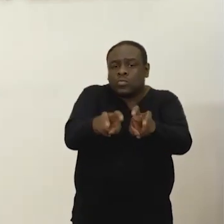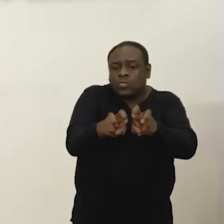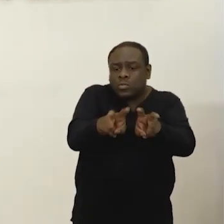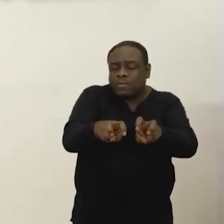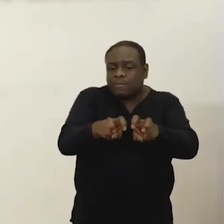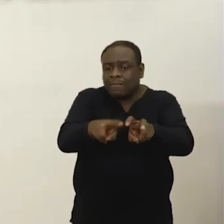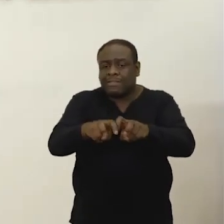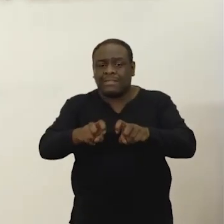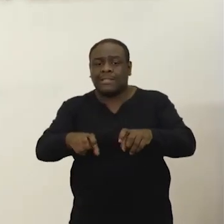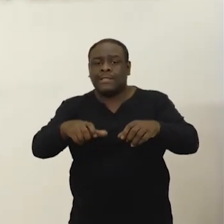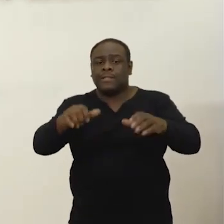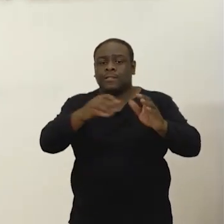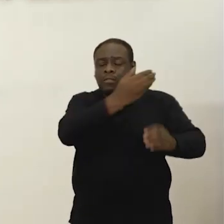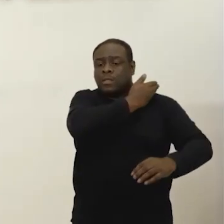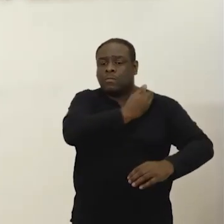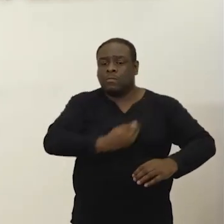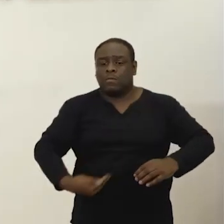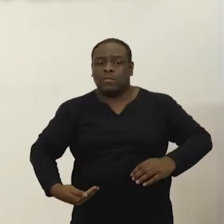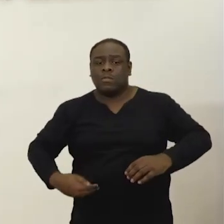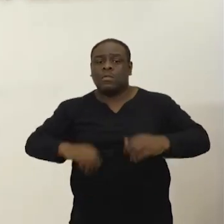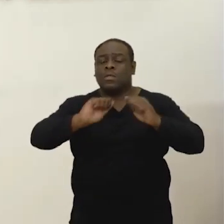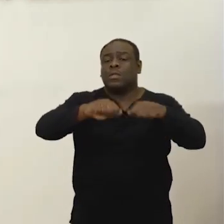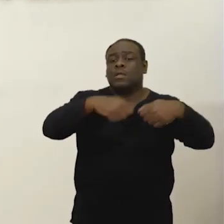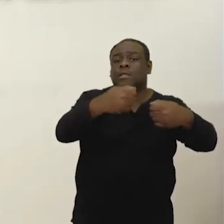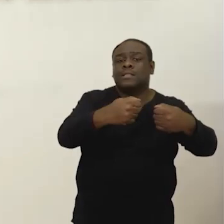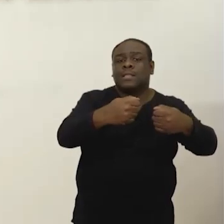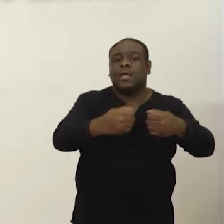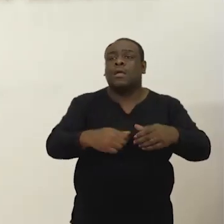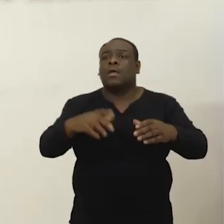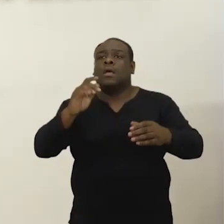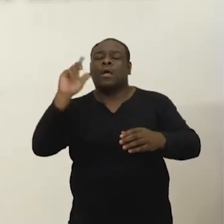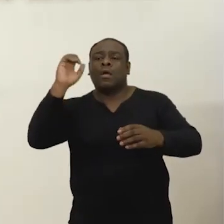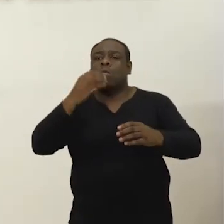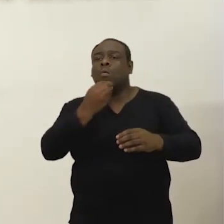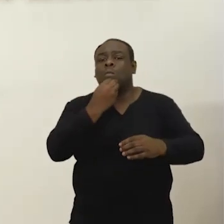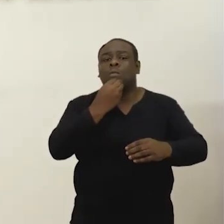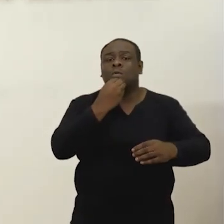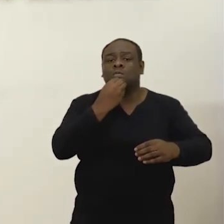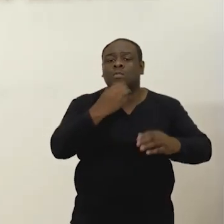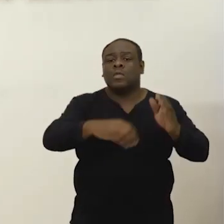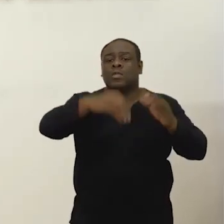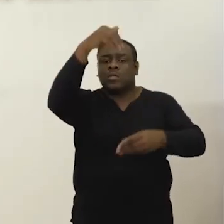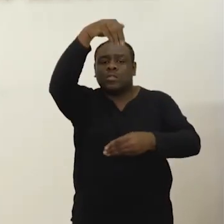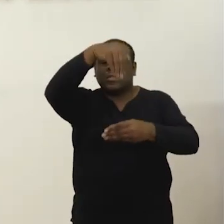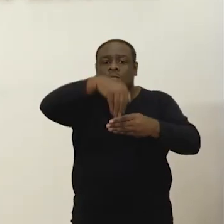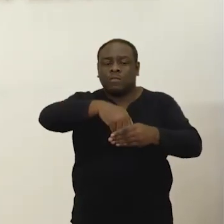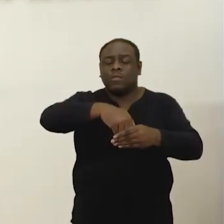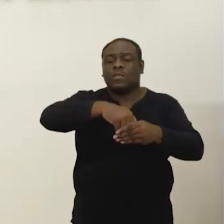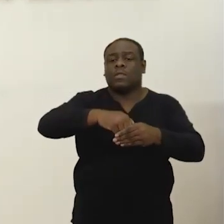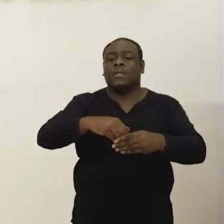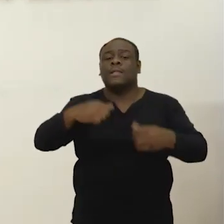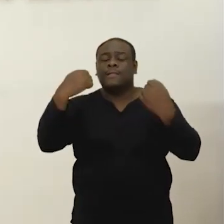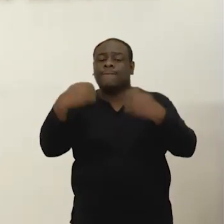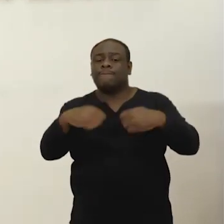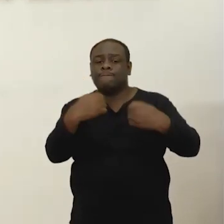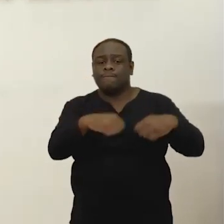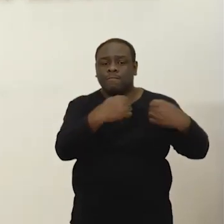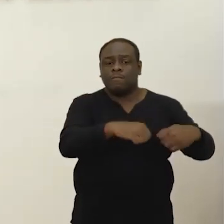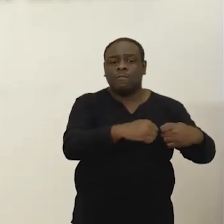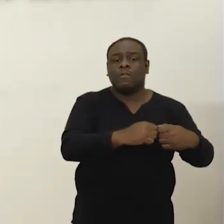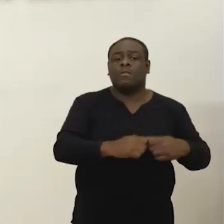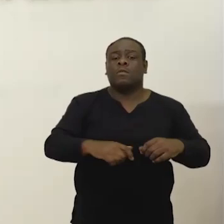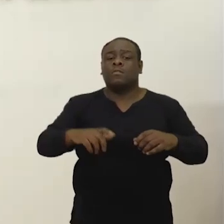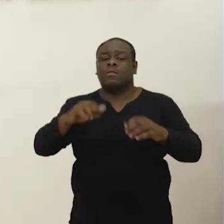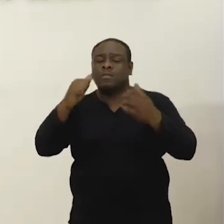essa participação política, ela dá direito a votar, mas ela não dá direito a ser votado. É uma reflexão que a gente